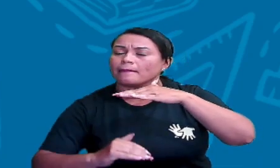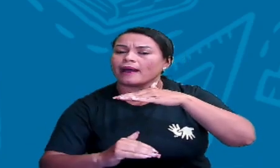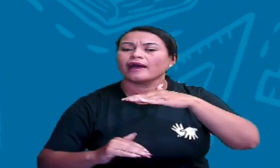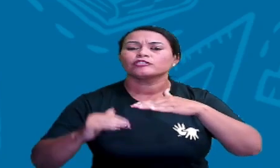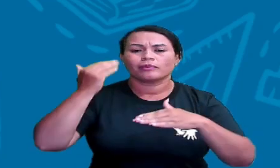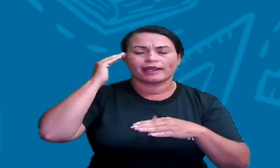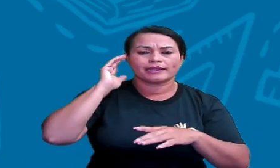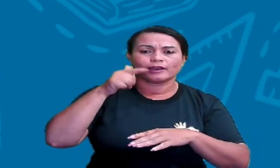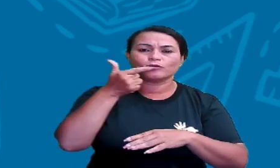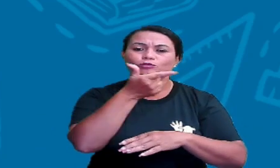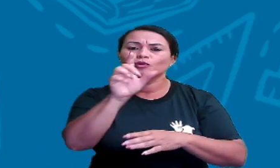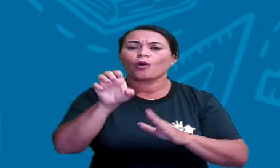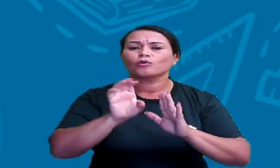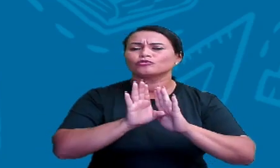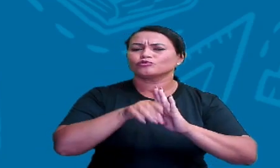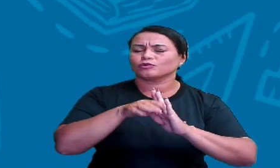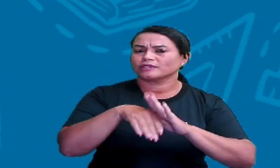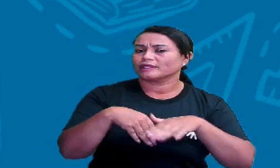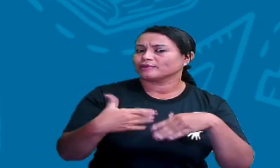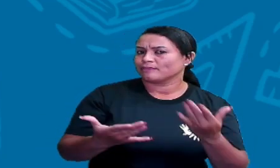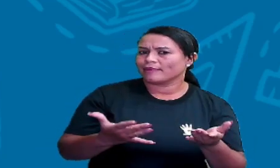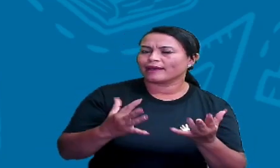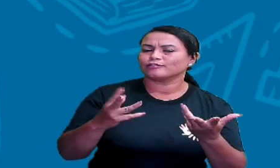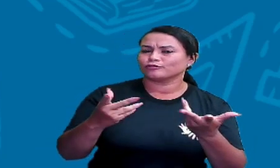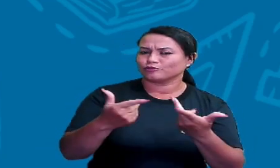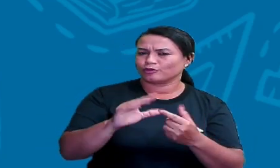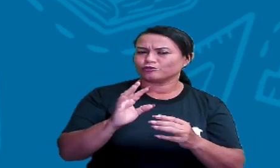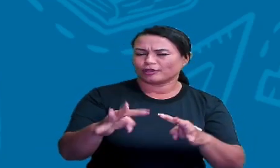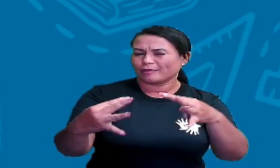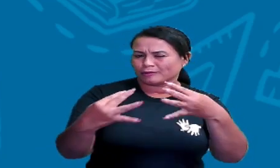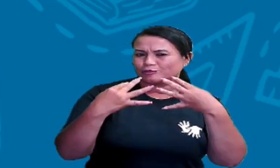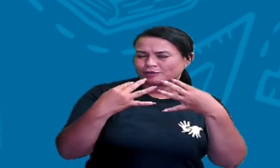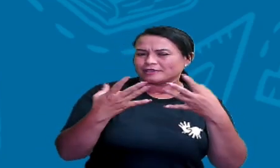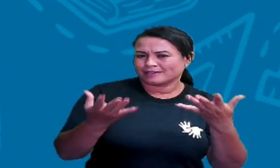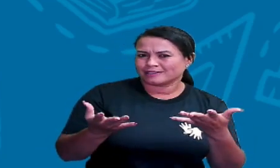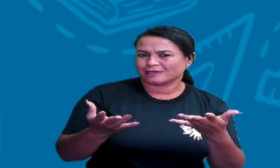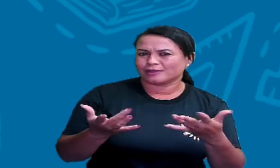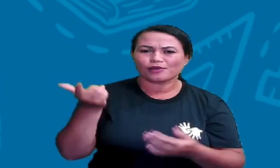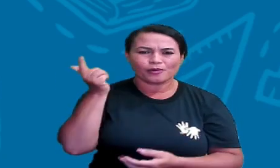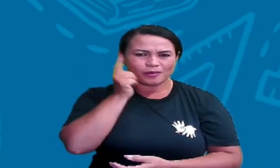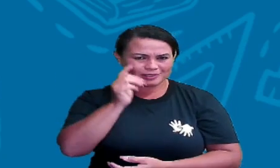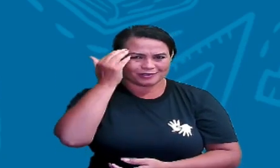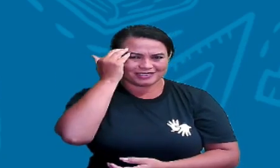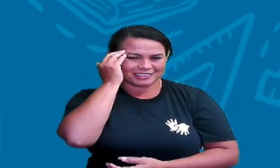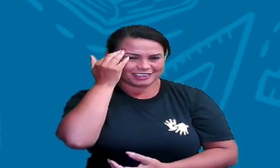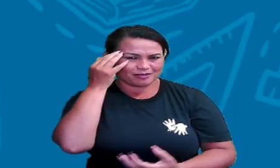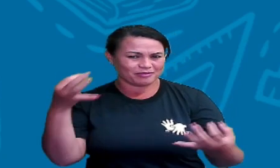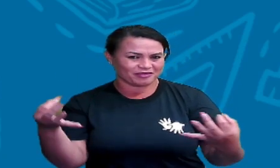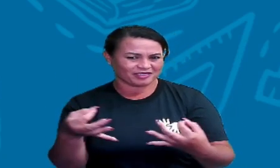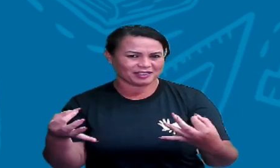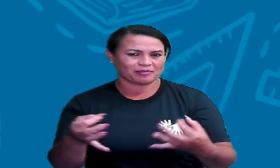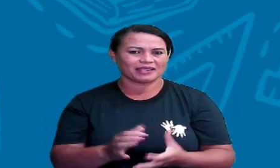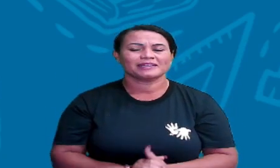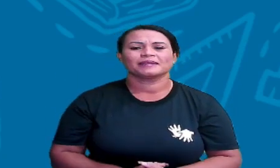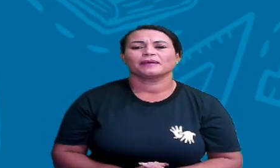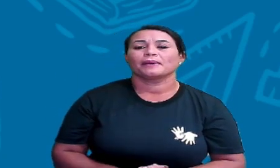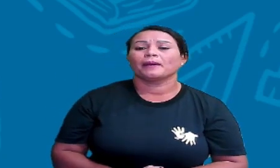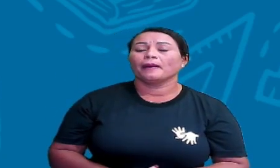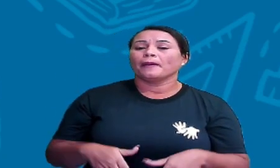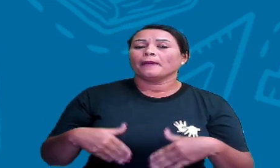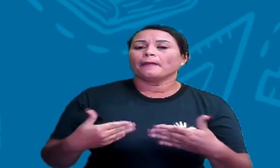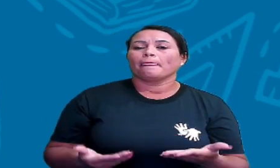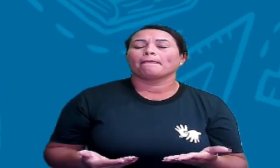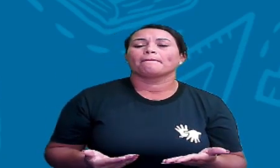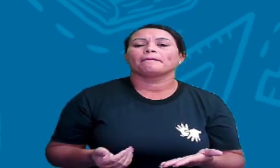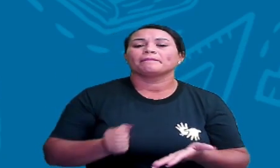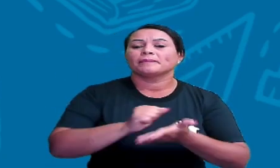outros conceitos, tá bom? Mas aí, todo mundo aí prestou atenção e conseguiu entender perfeitamente. Então, vamos aqui